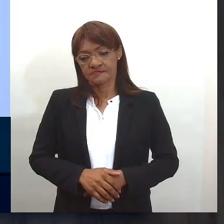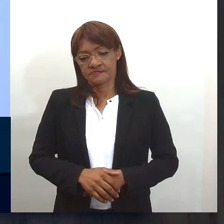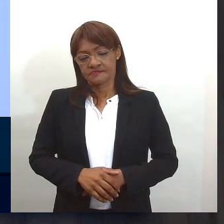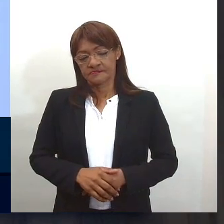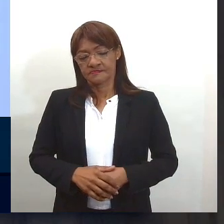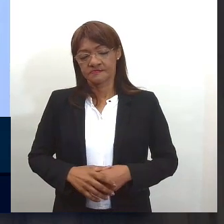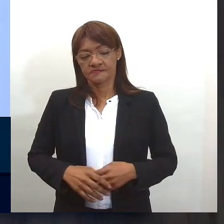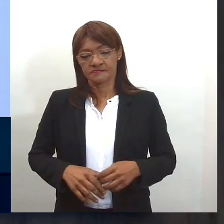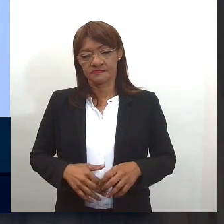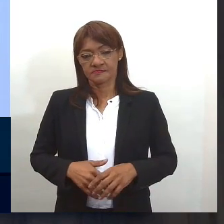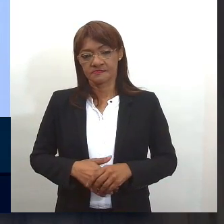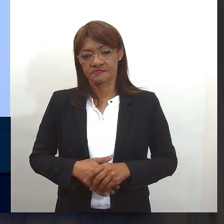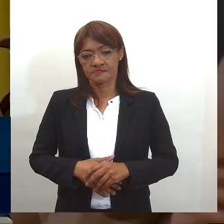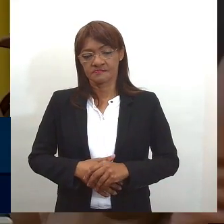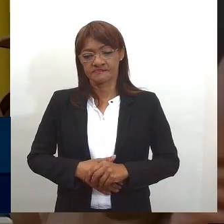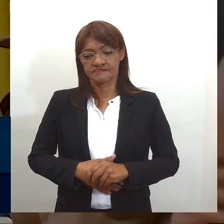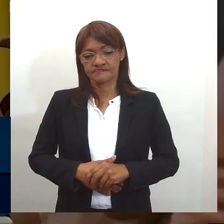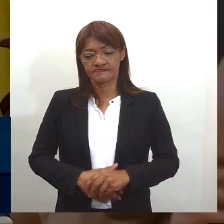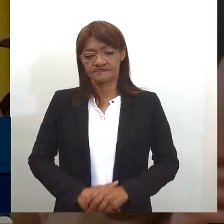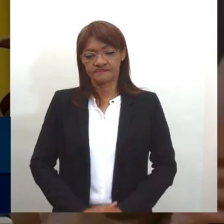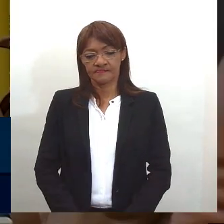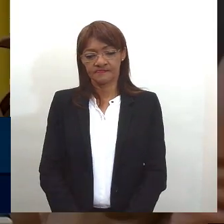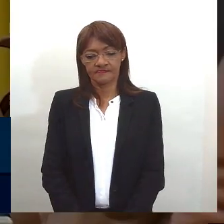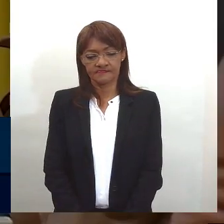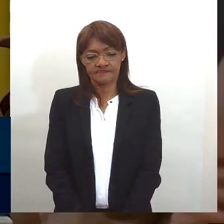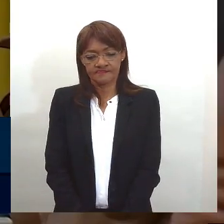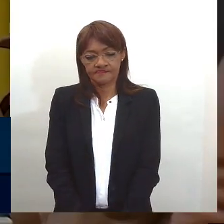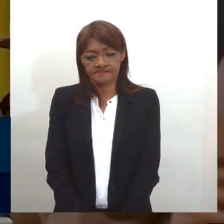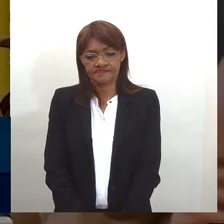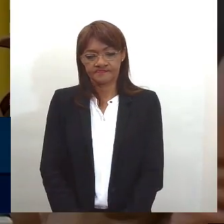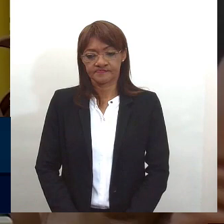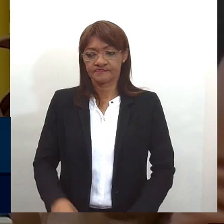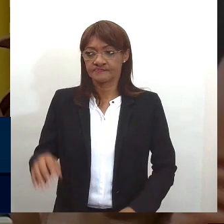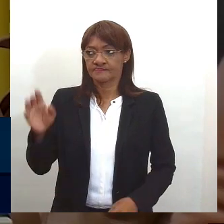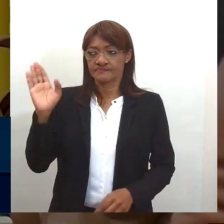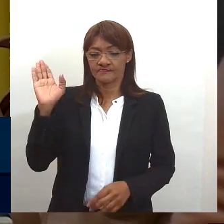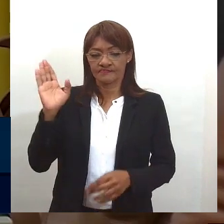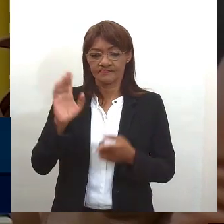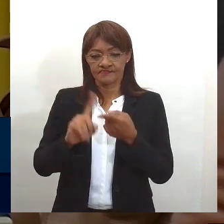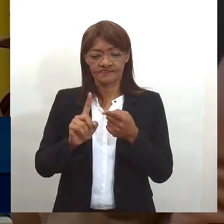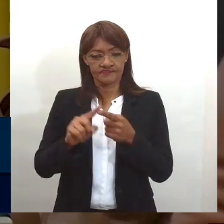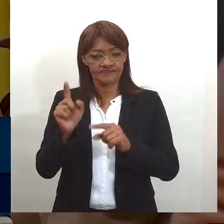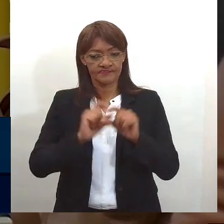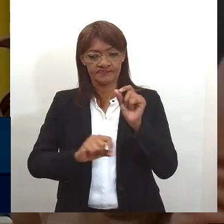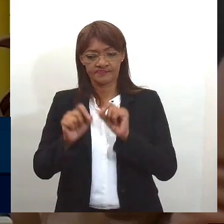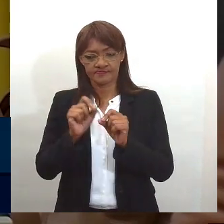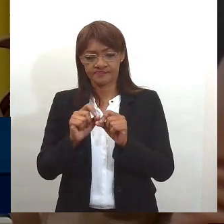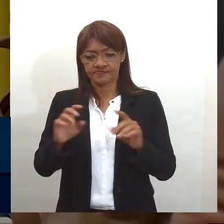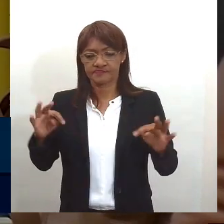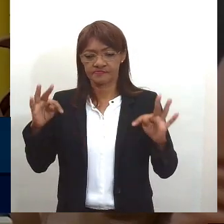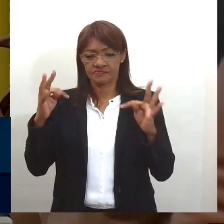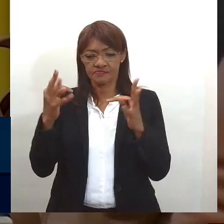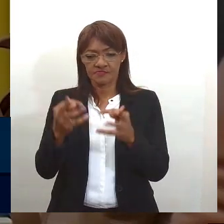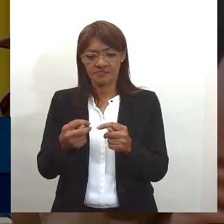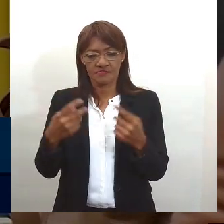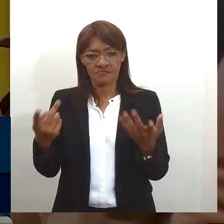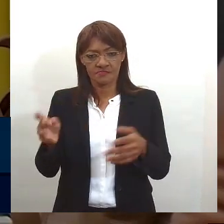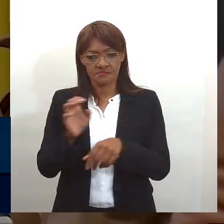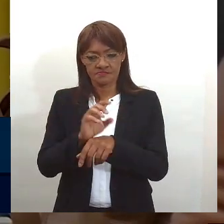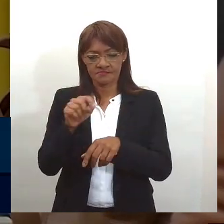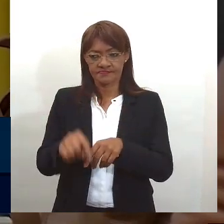Essa aí também é uma comparação com os outros estados. A gente está em quinto, da mesma forma que a do